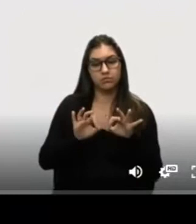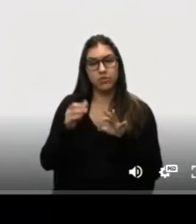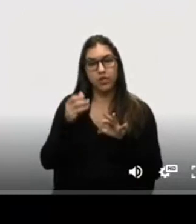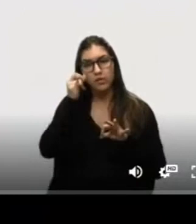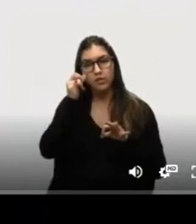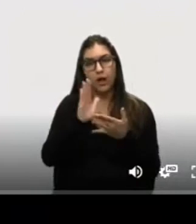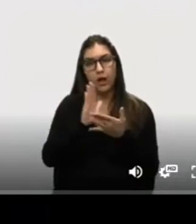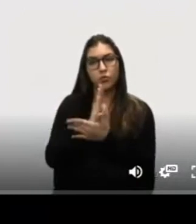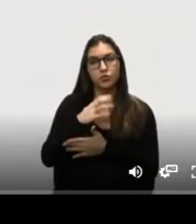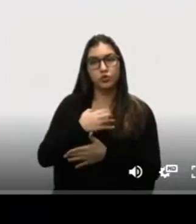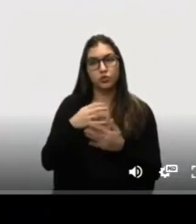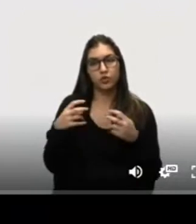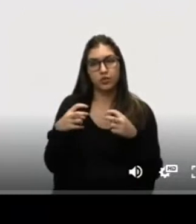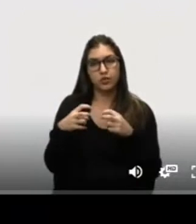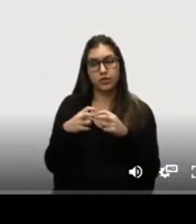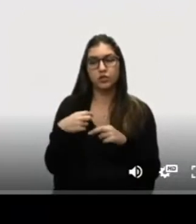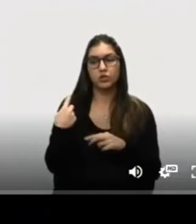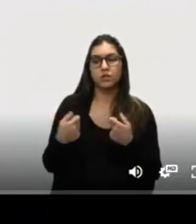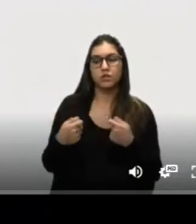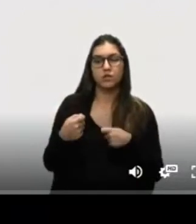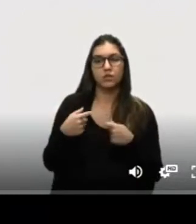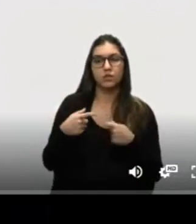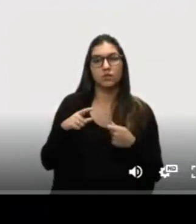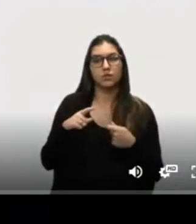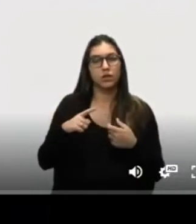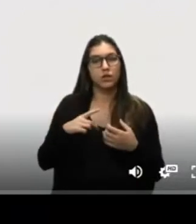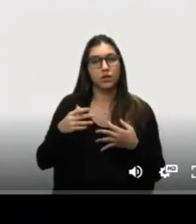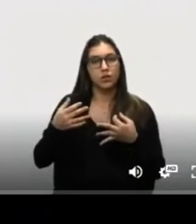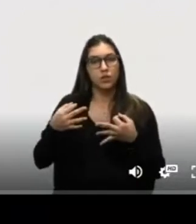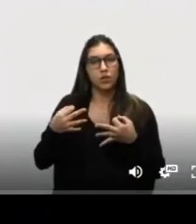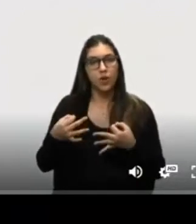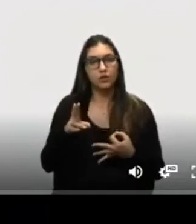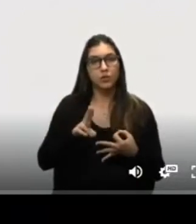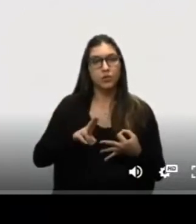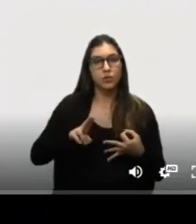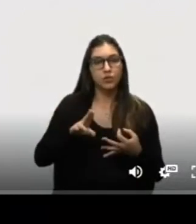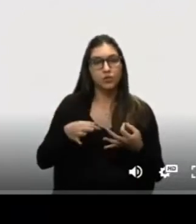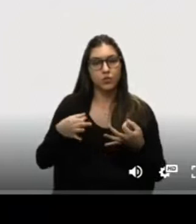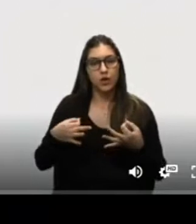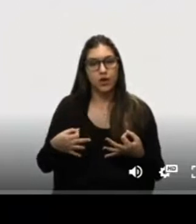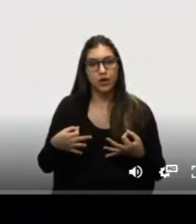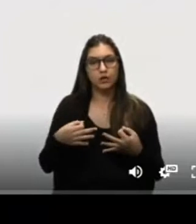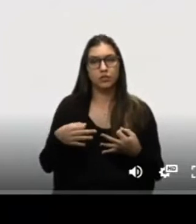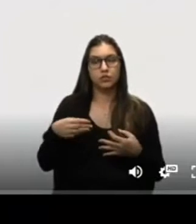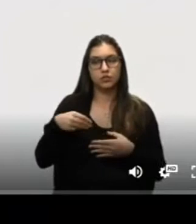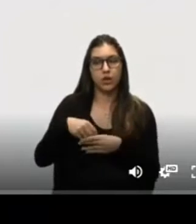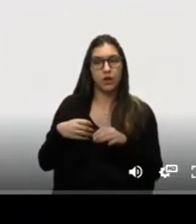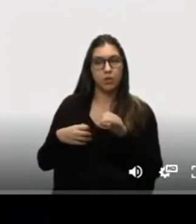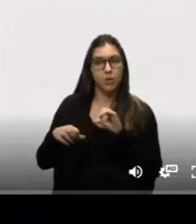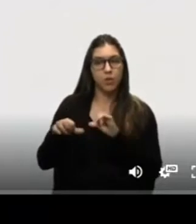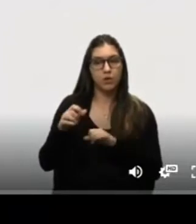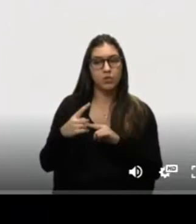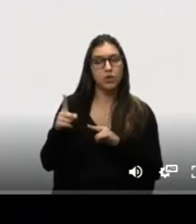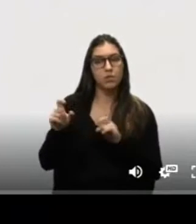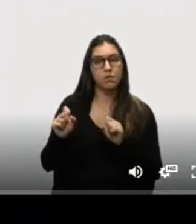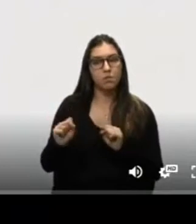de acidente. Então, nós temos que ter o uso correto do bico de Bunsen em laboratório, porque ele